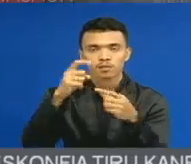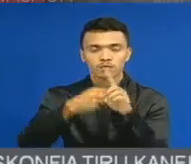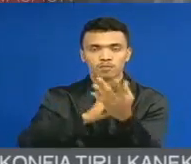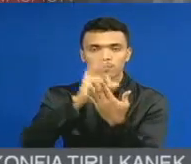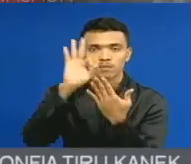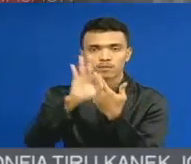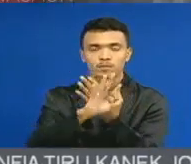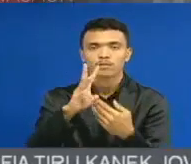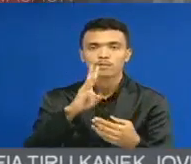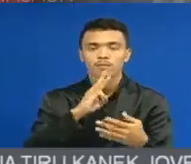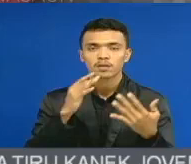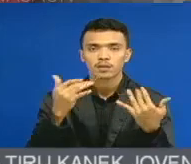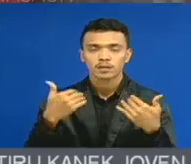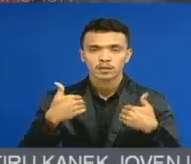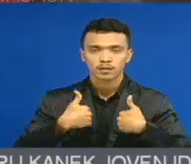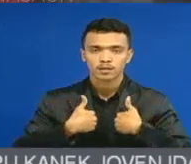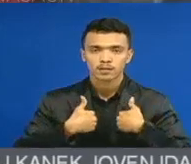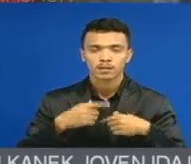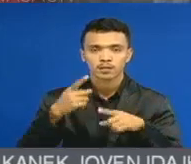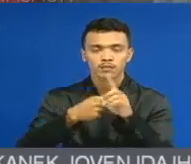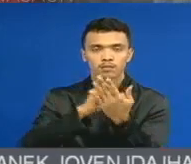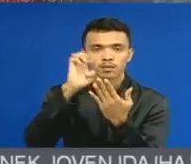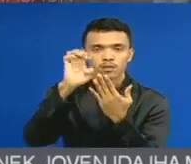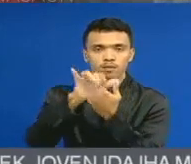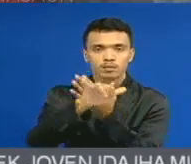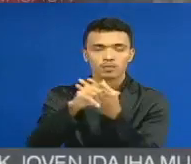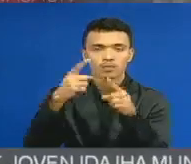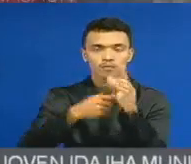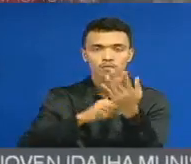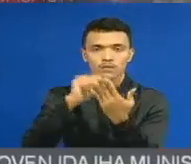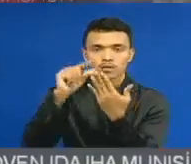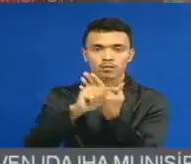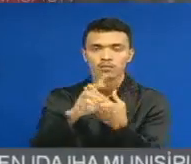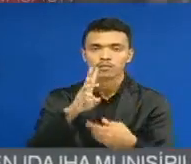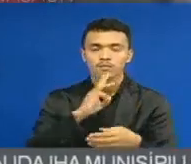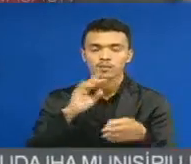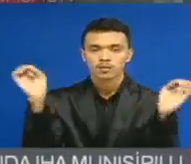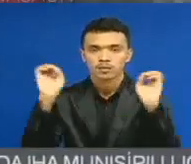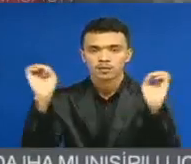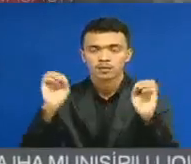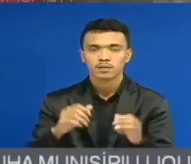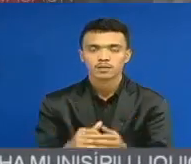mai dia. Ave to hasa juli, agosto, se ami arrasta no reino, ave to hoje na rea se